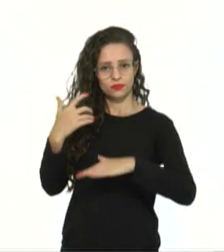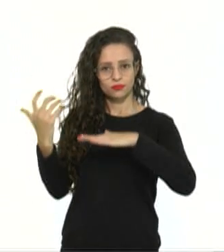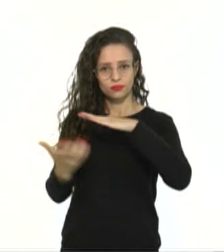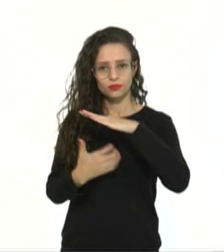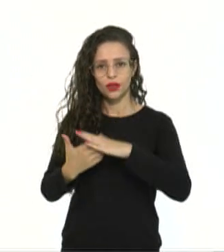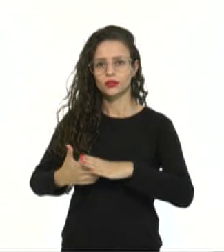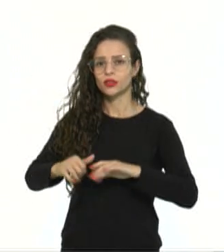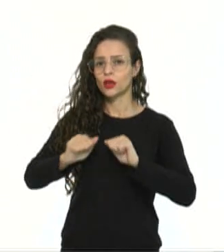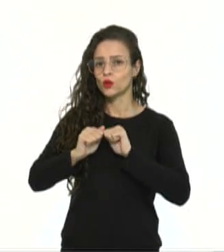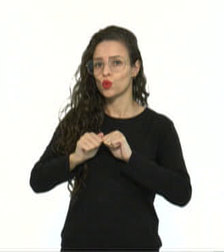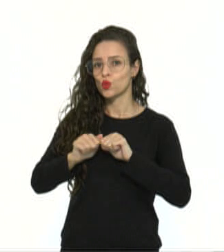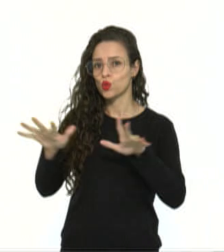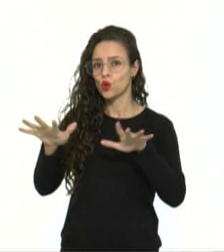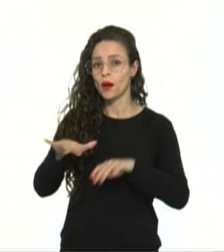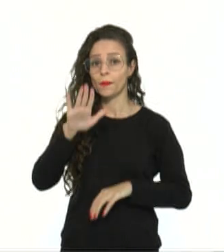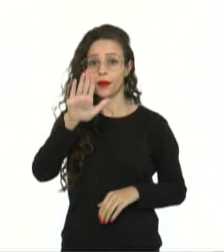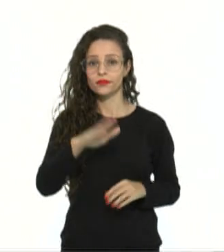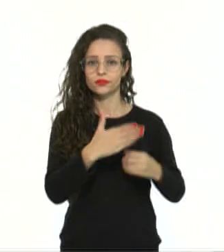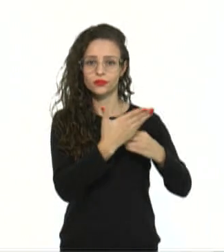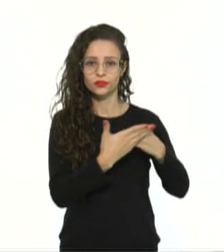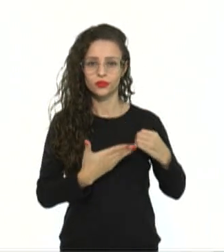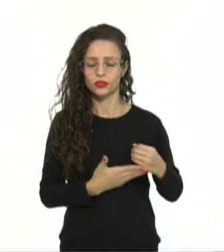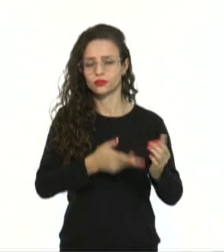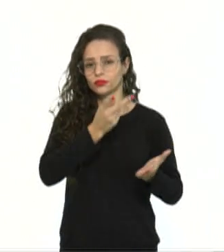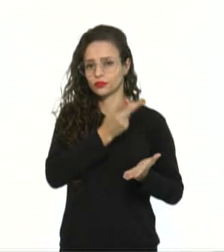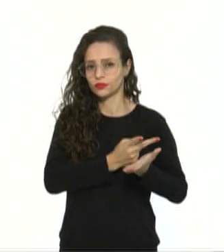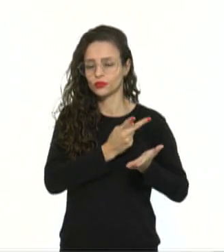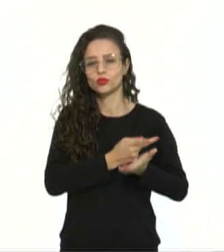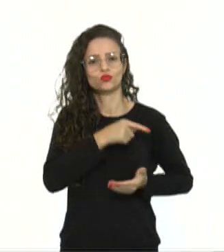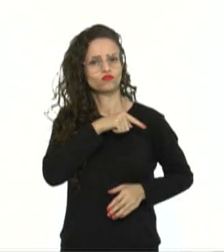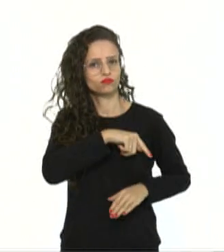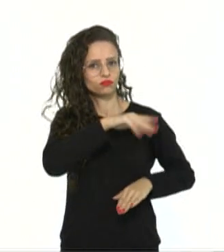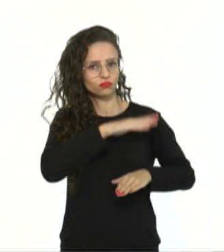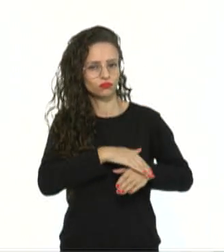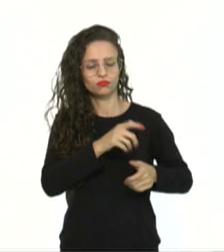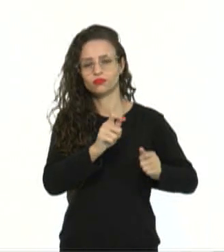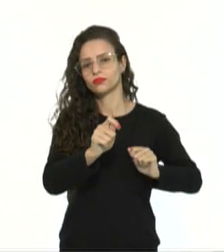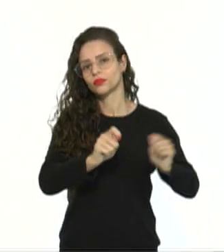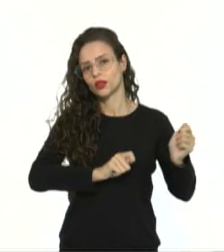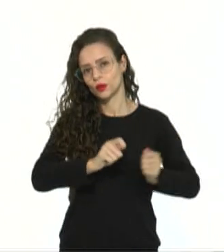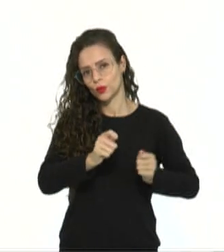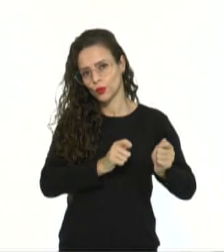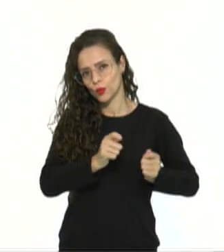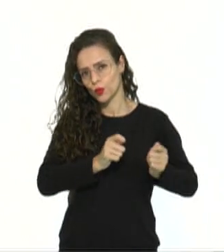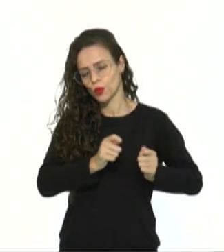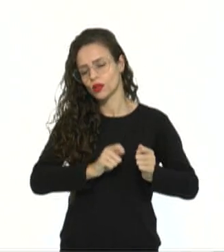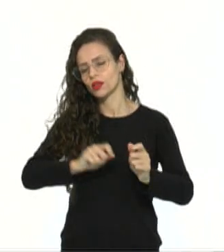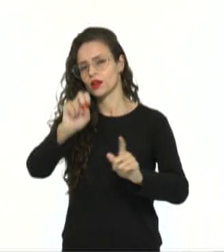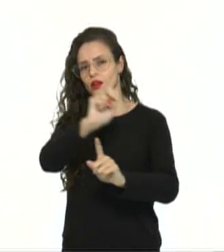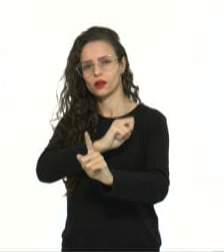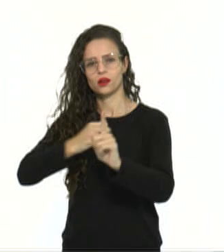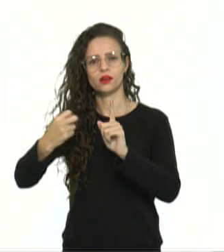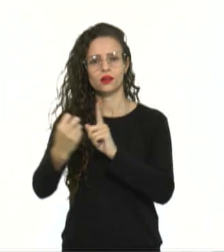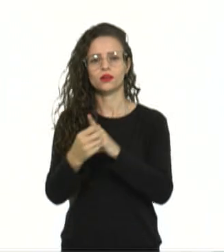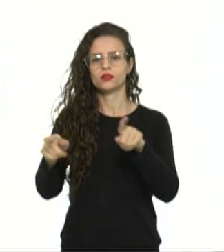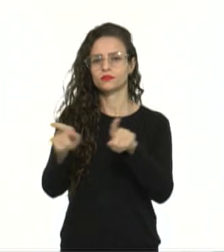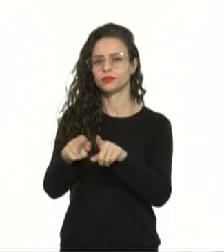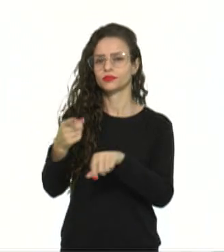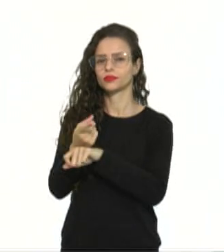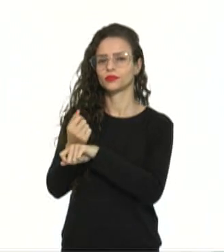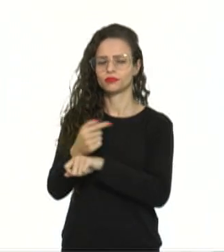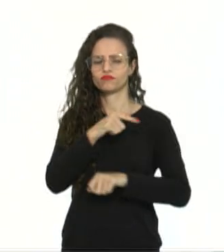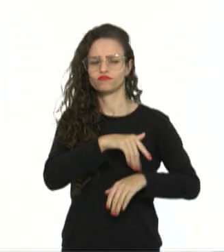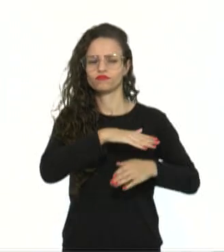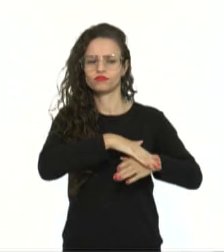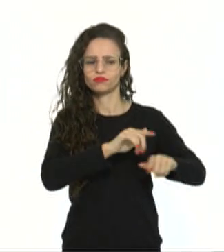se multiplicado, o Estado continua existindo como regulador da sociedade e da economia e age normalmente